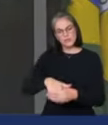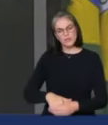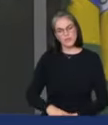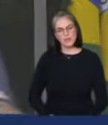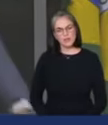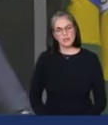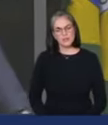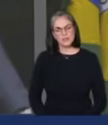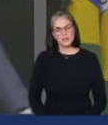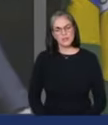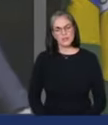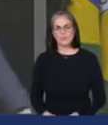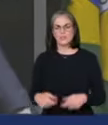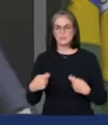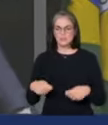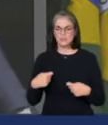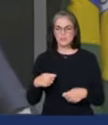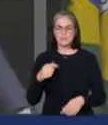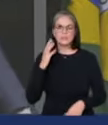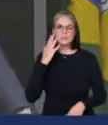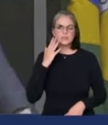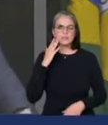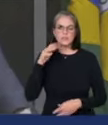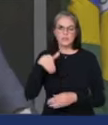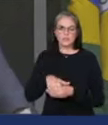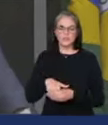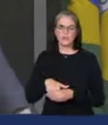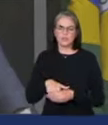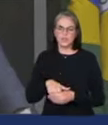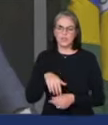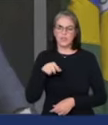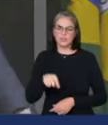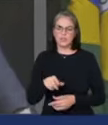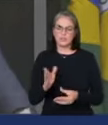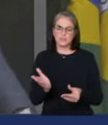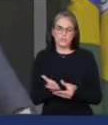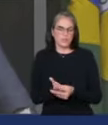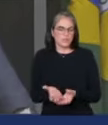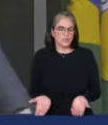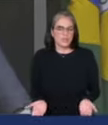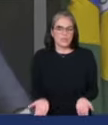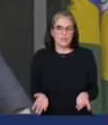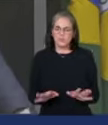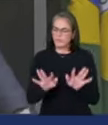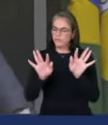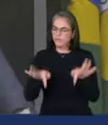pressionem Rodrigo Pacheco para que seja colocado em pauta esse processo e darmos um fim